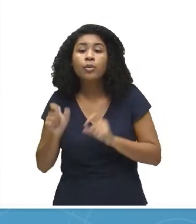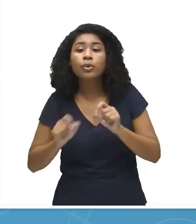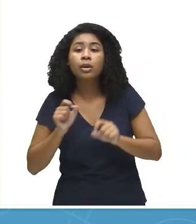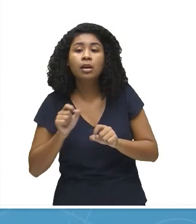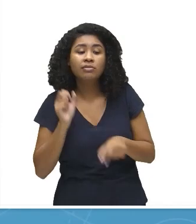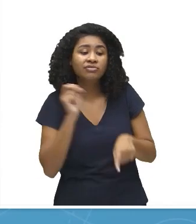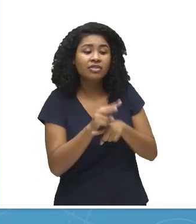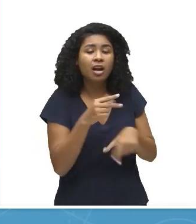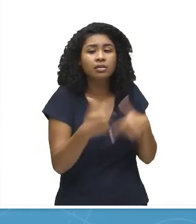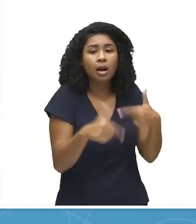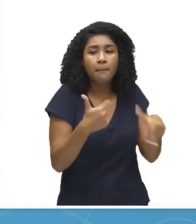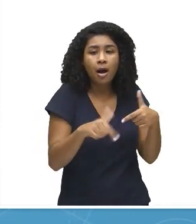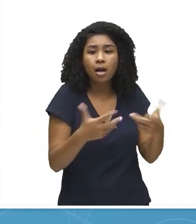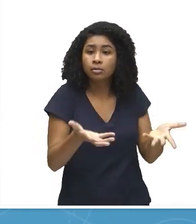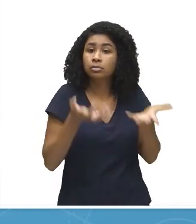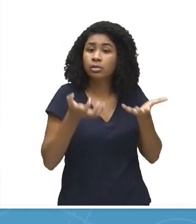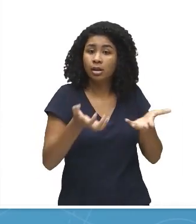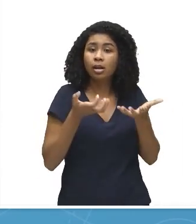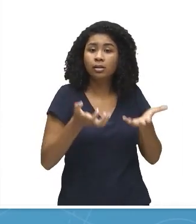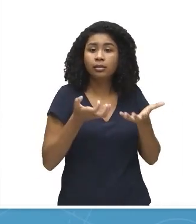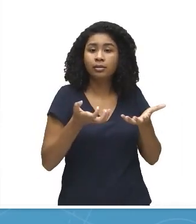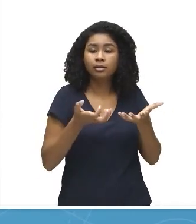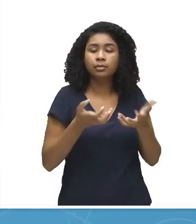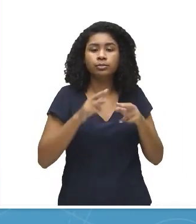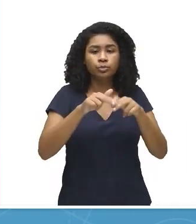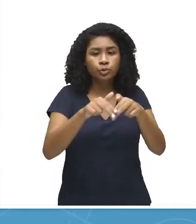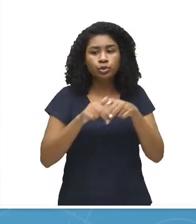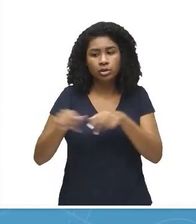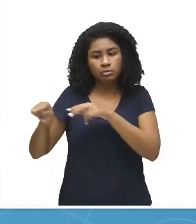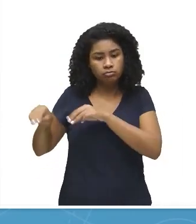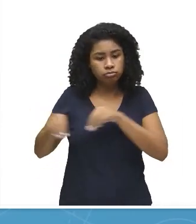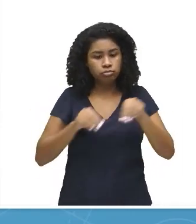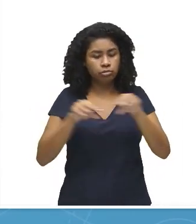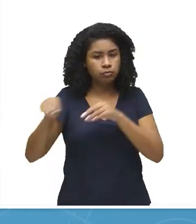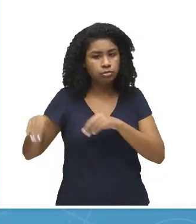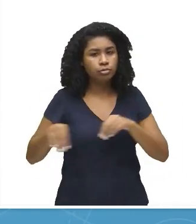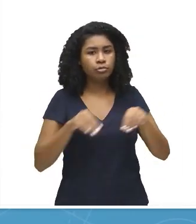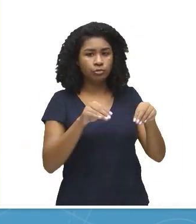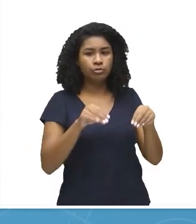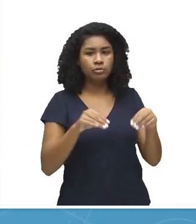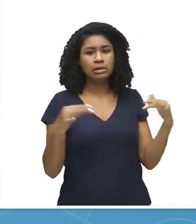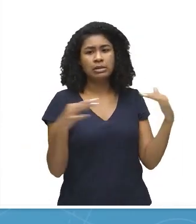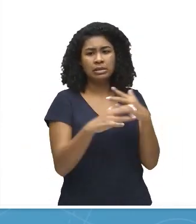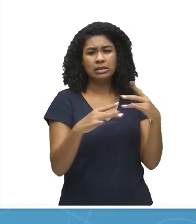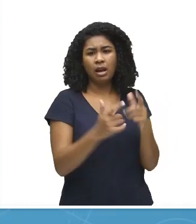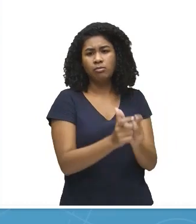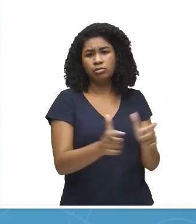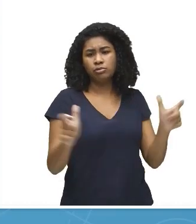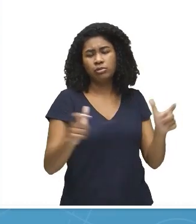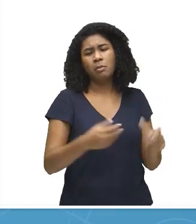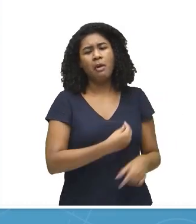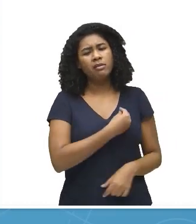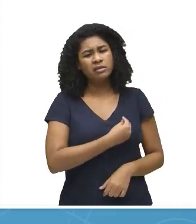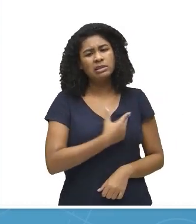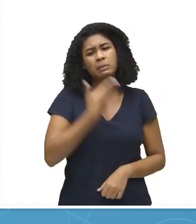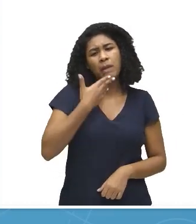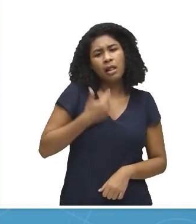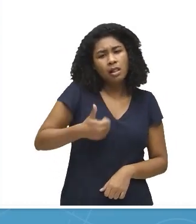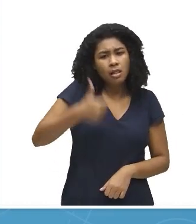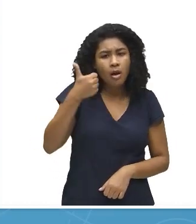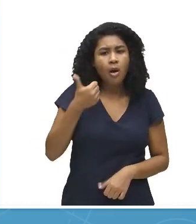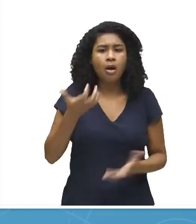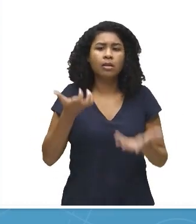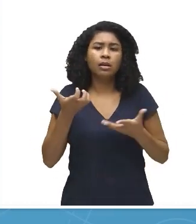meio urbano, né? Então, para a zona urbana, para grandes cidades também, como a gente pode chamar, em busca de melhorias de vida, em busca